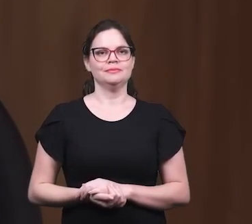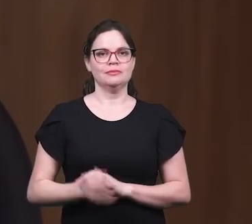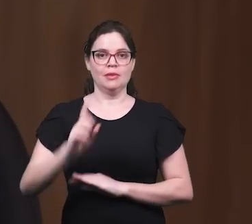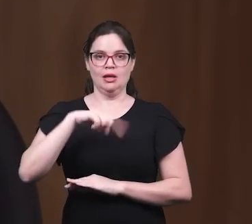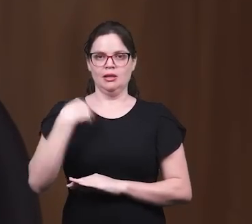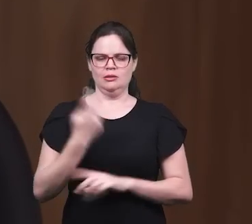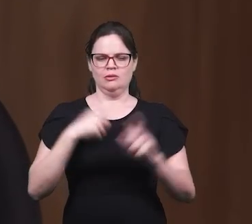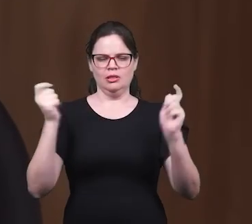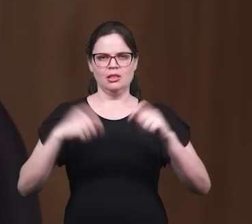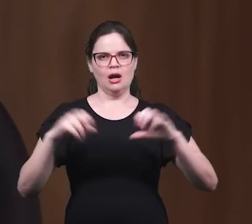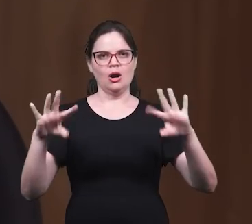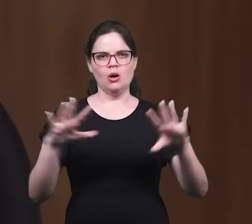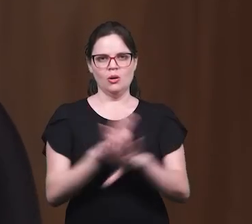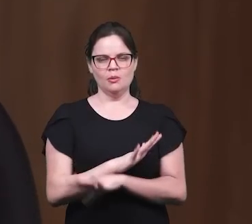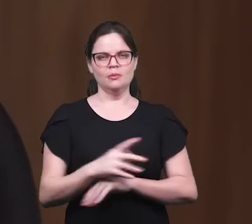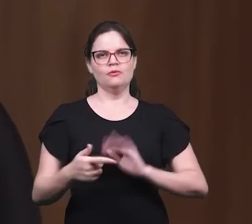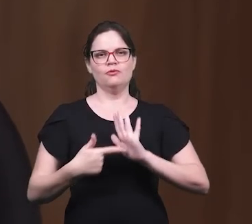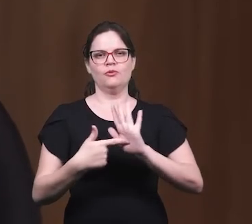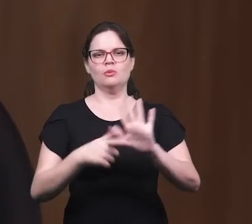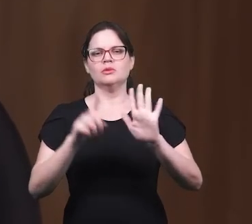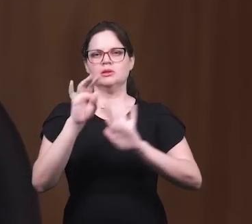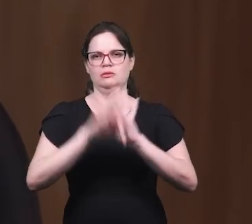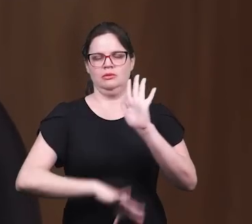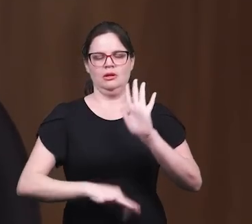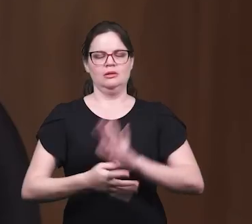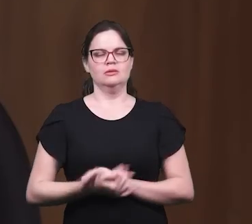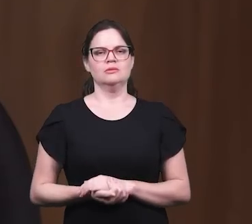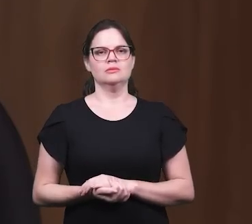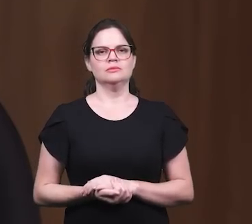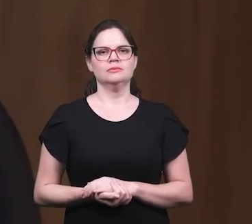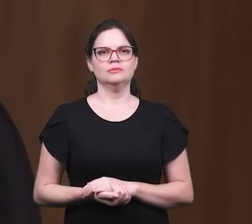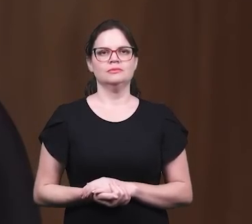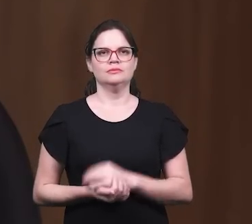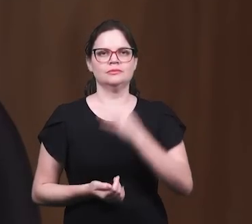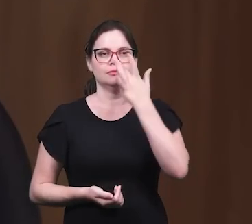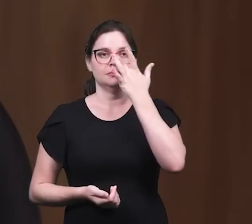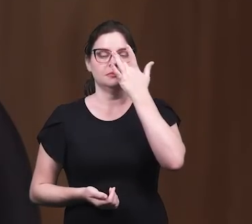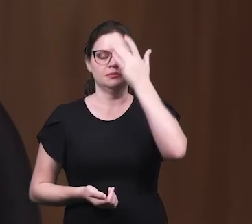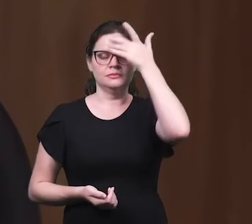aqui concluir, até citar aqui um texto conclusivo, mas